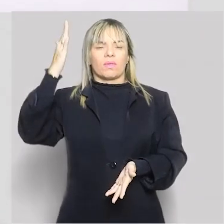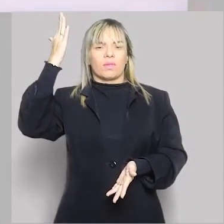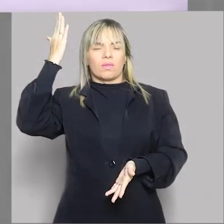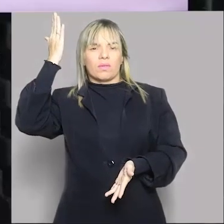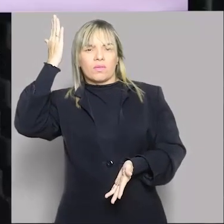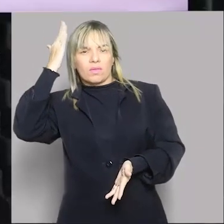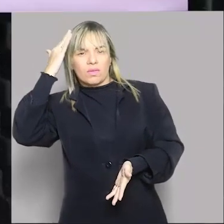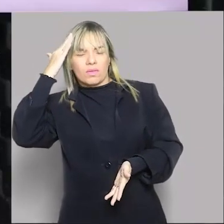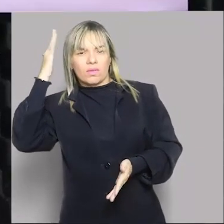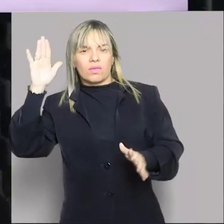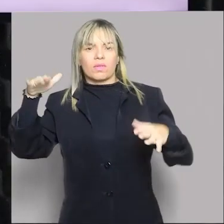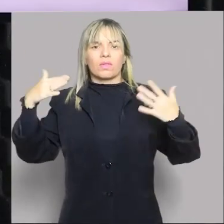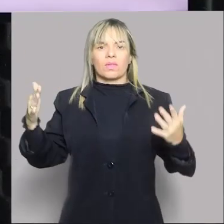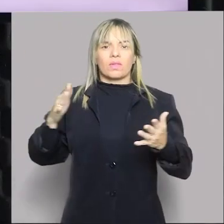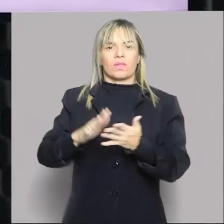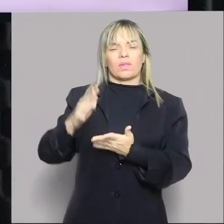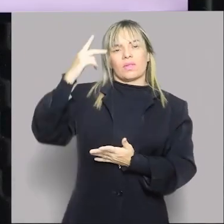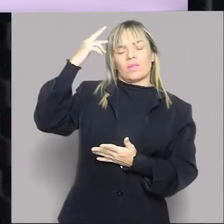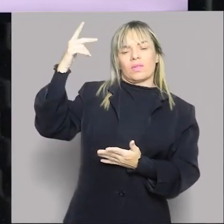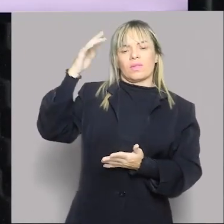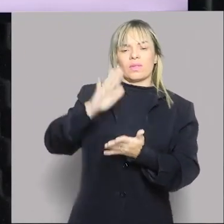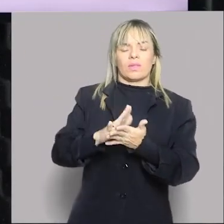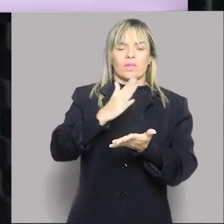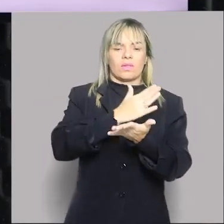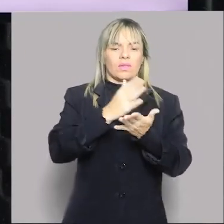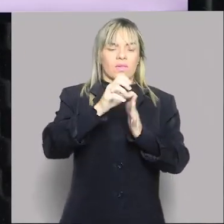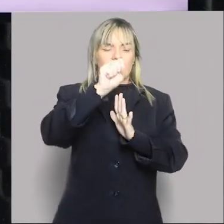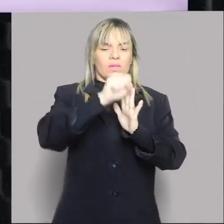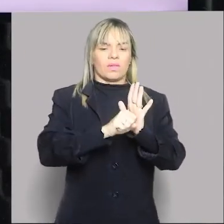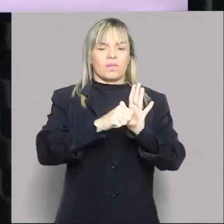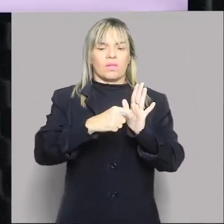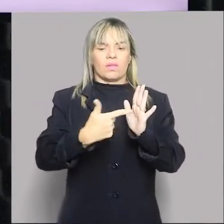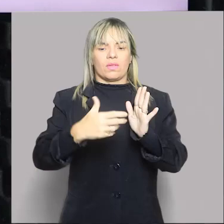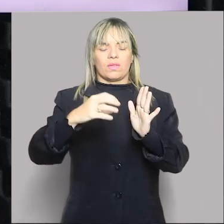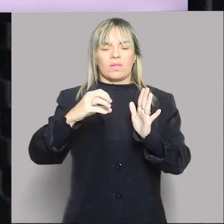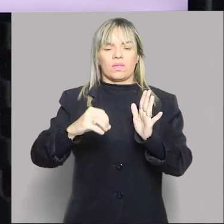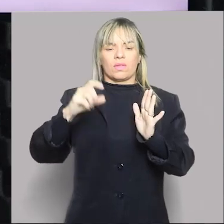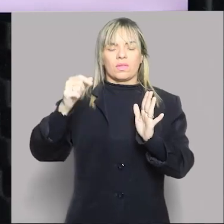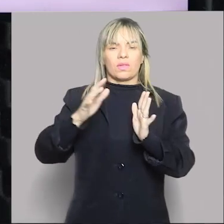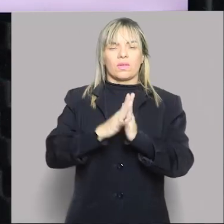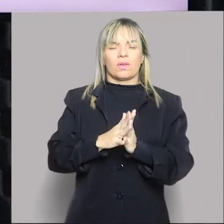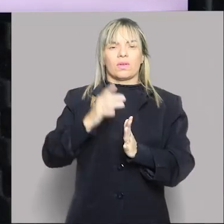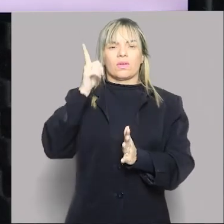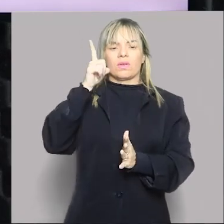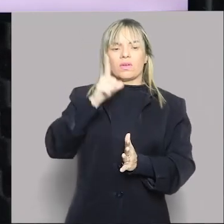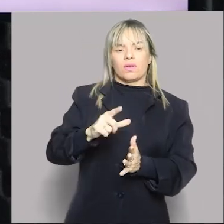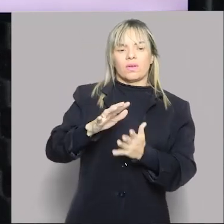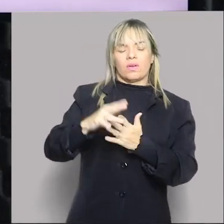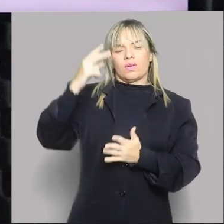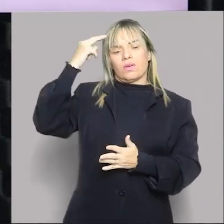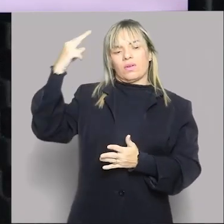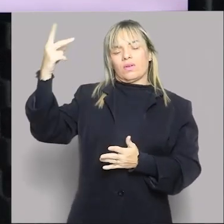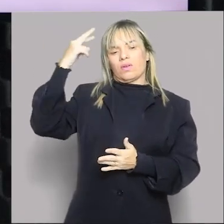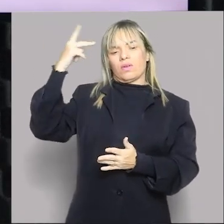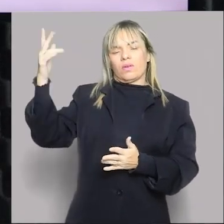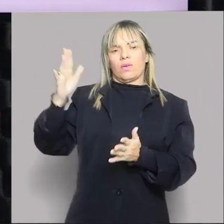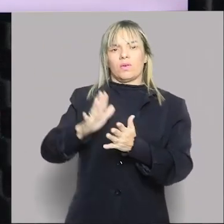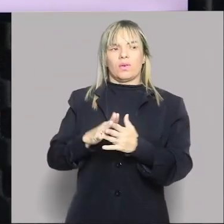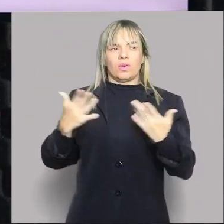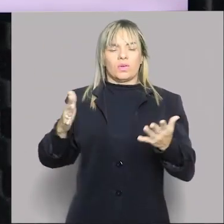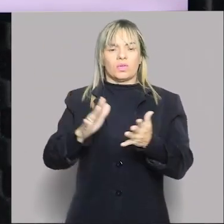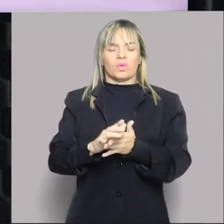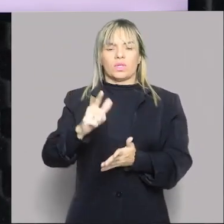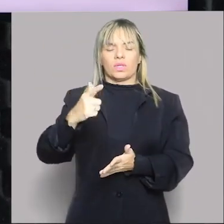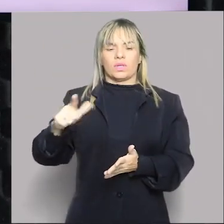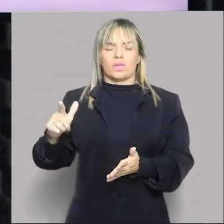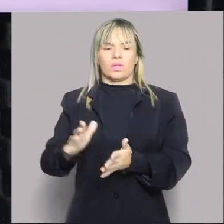lá pelo início do século XX, e ele conseguir transfigurar essa história numa situação sem dizer